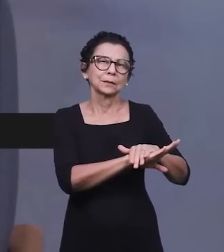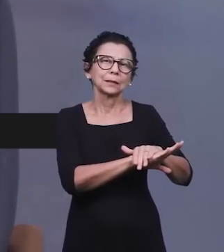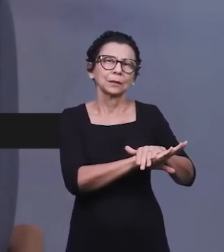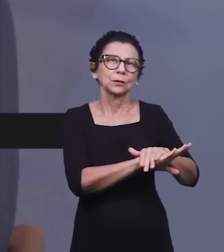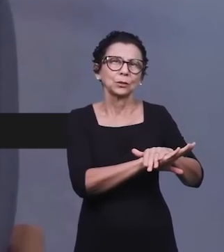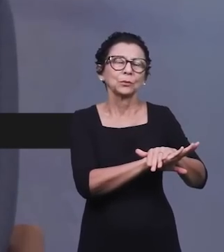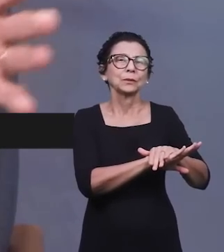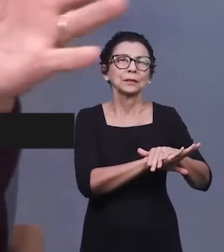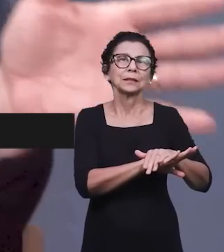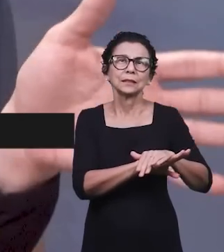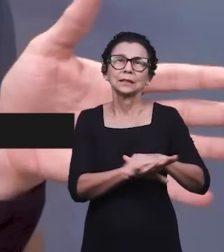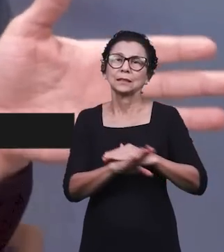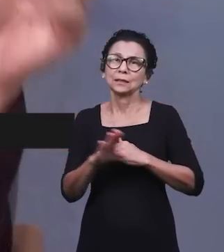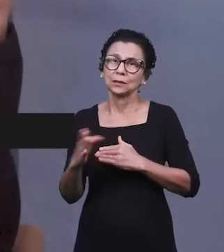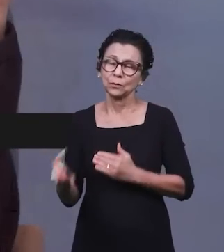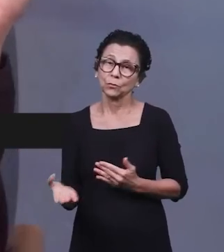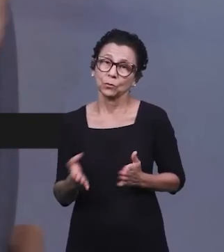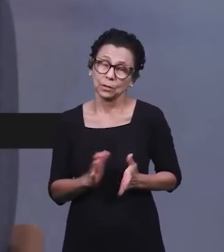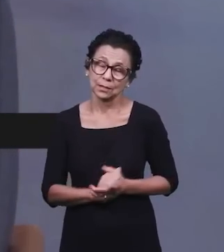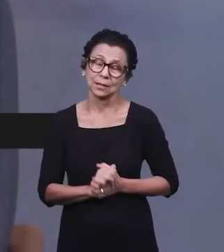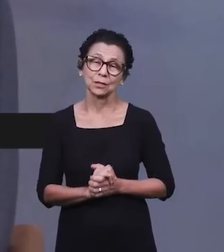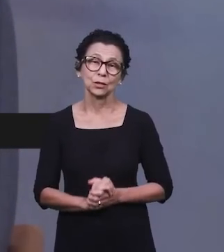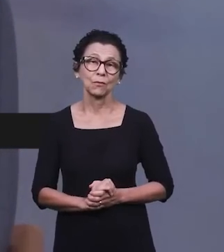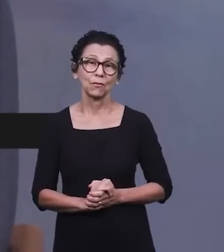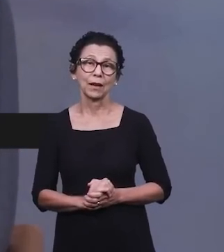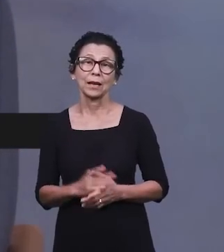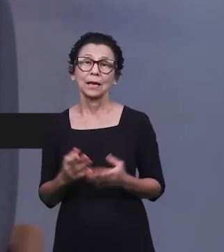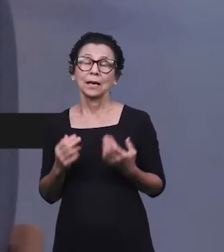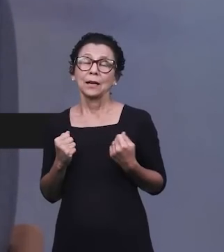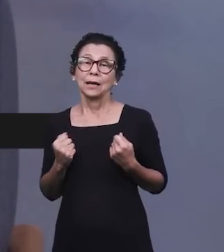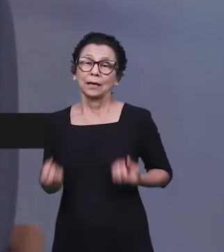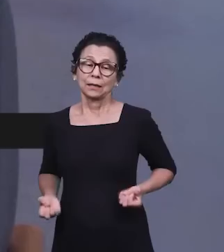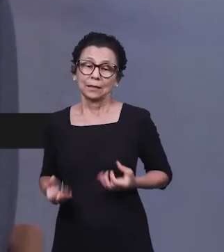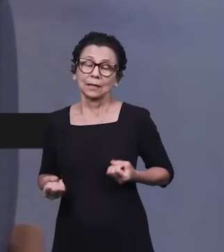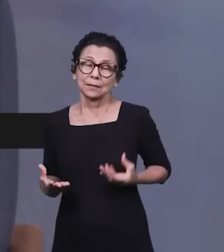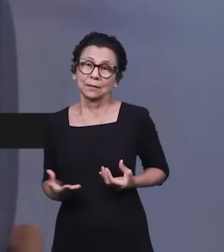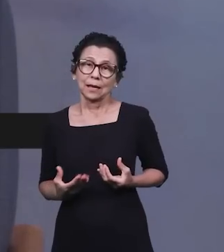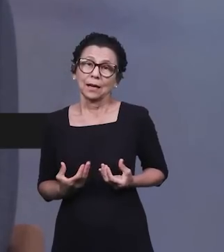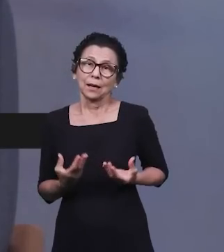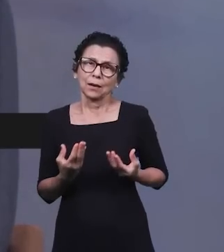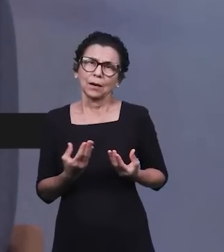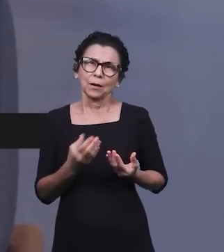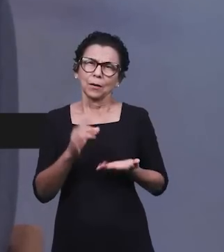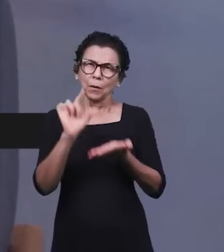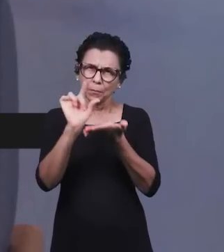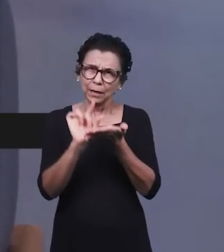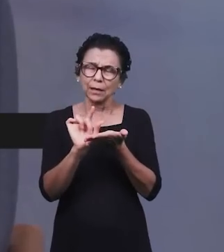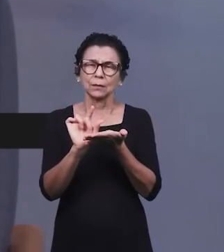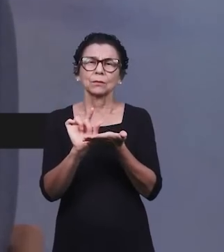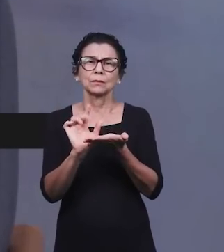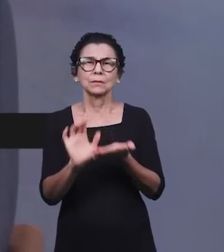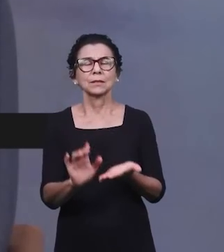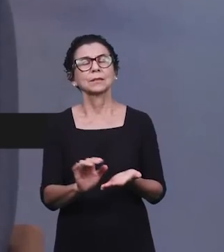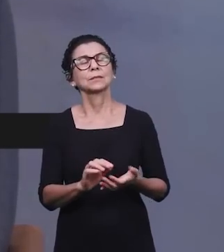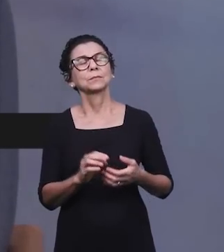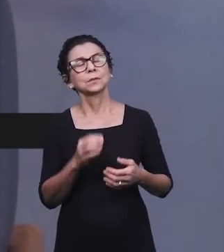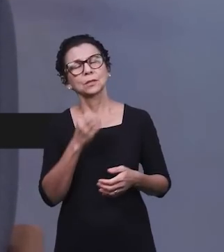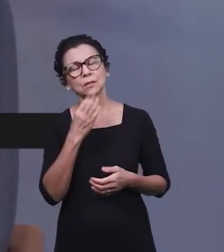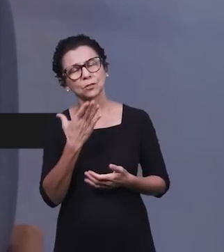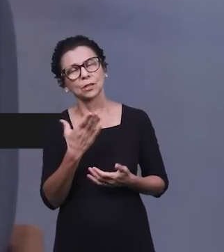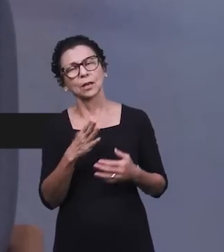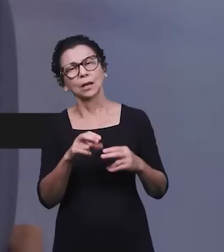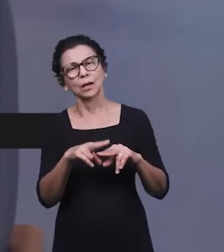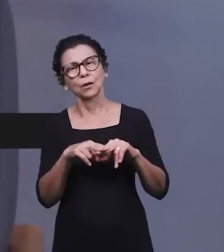vai viver, entre aspas, com aquilo que sobrou. É lógico que não é o ideal, mas para quem está começando, já é uma forma de